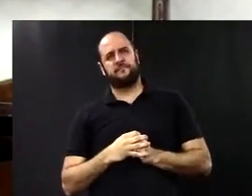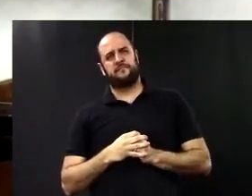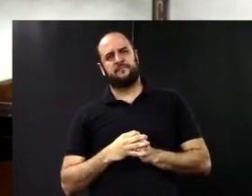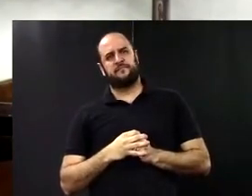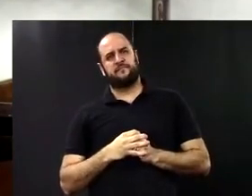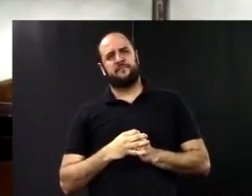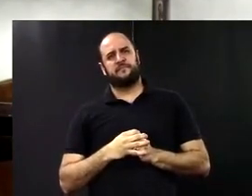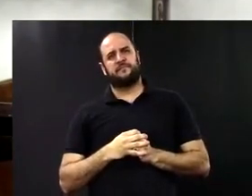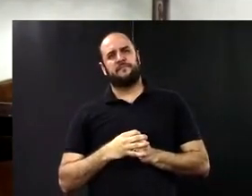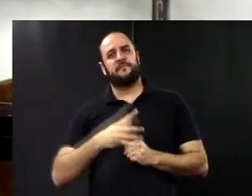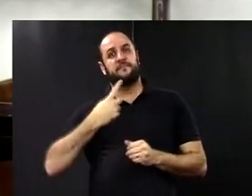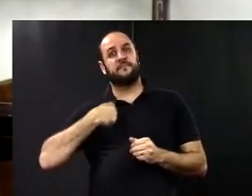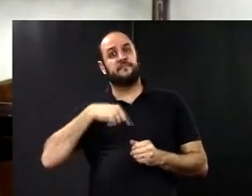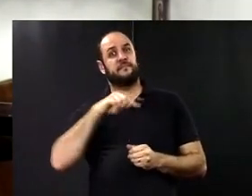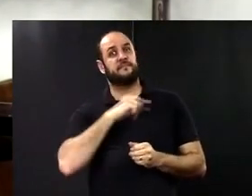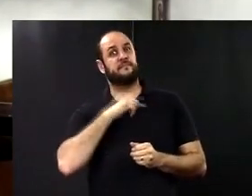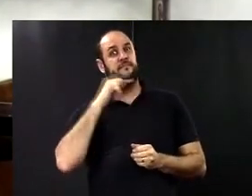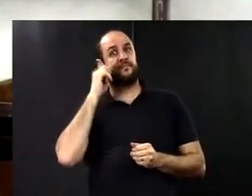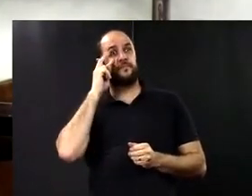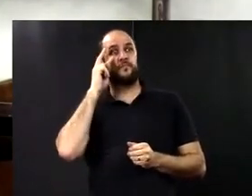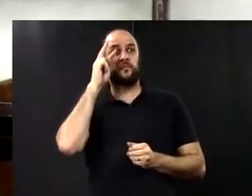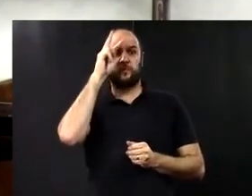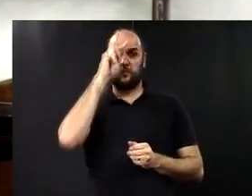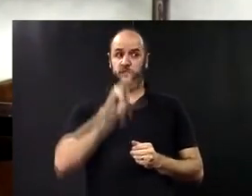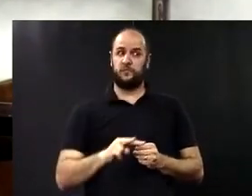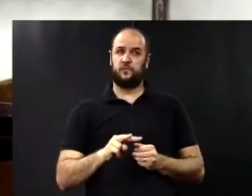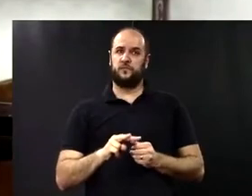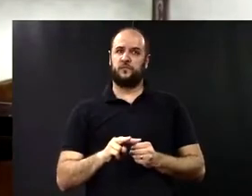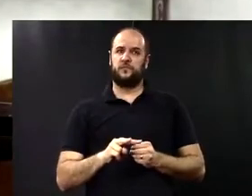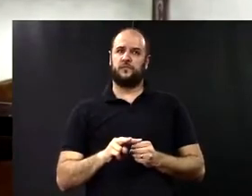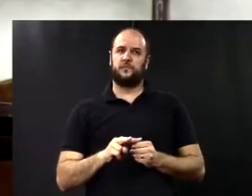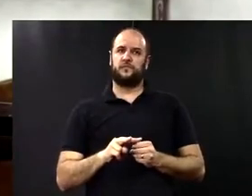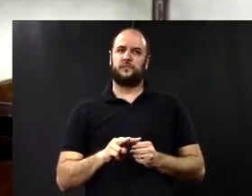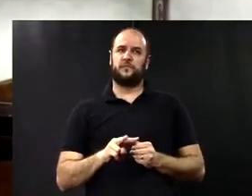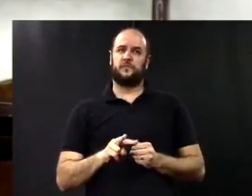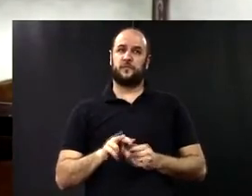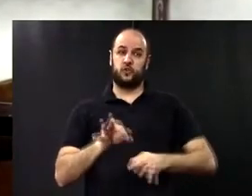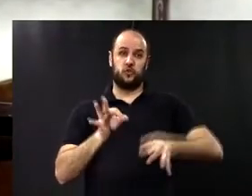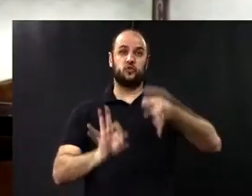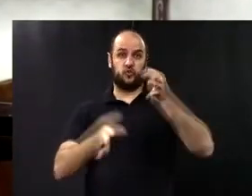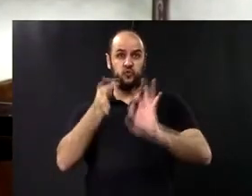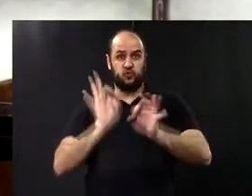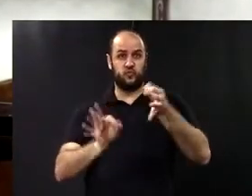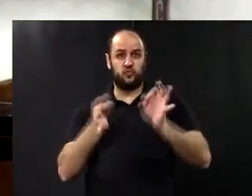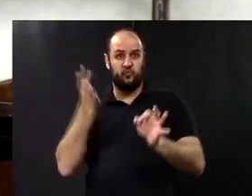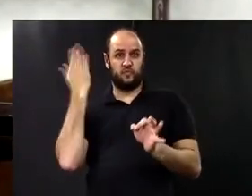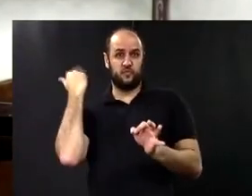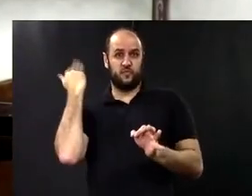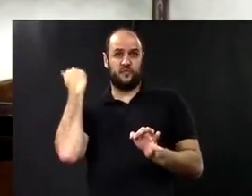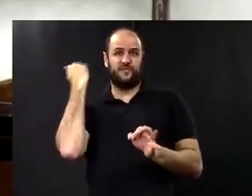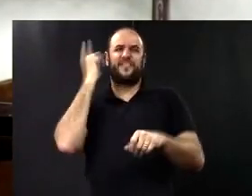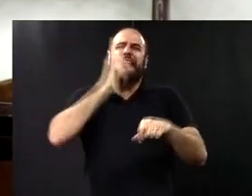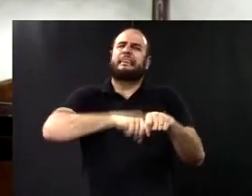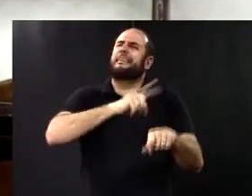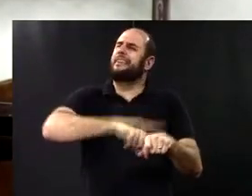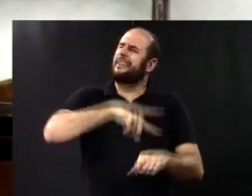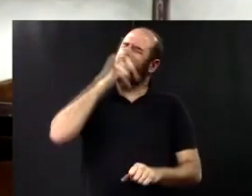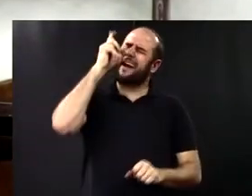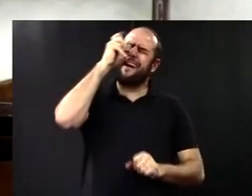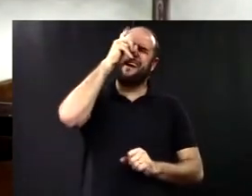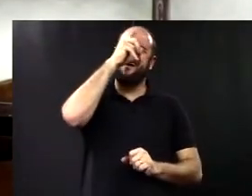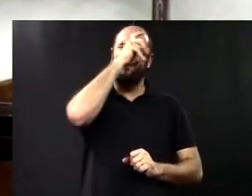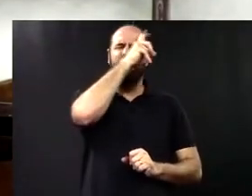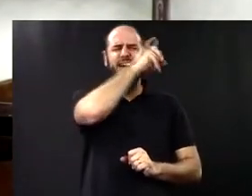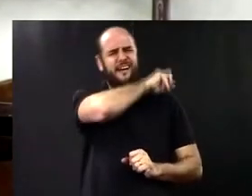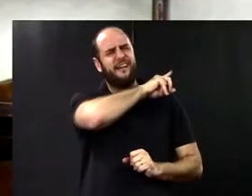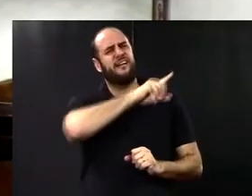E nós olhamos e vemos lá com os Juízes, tempo difícil,